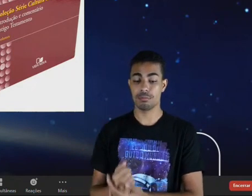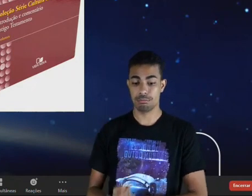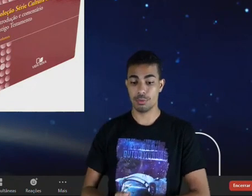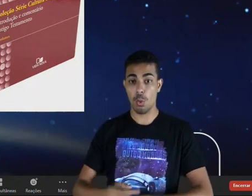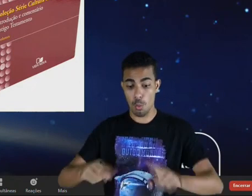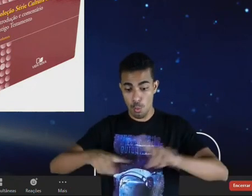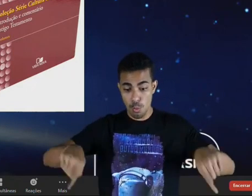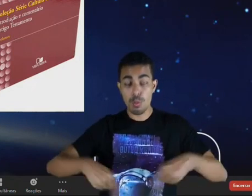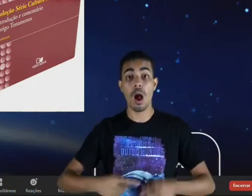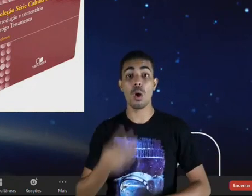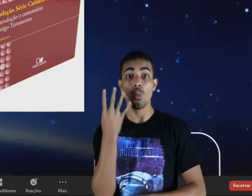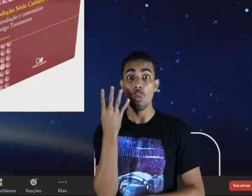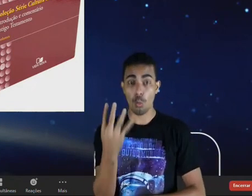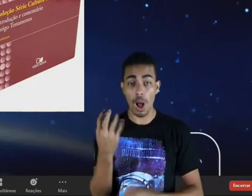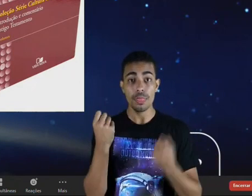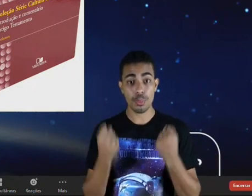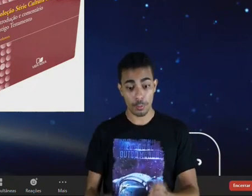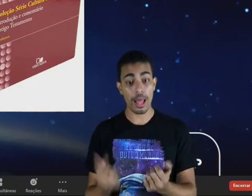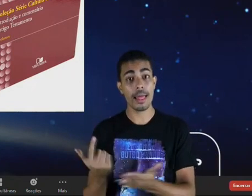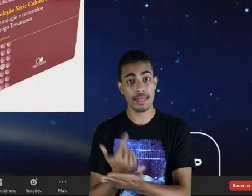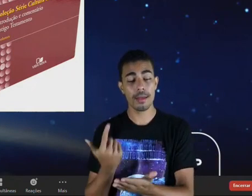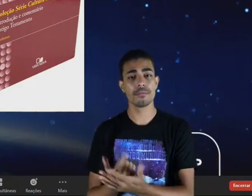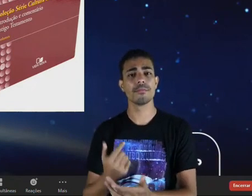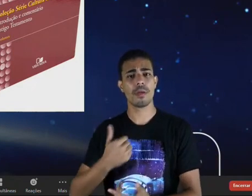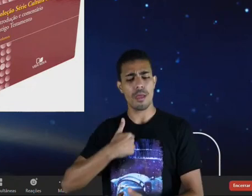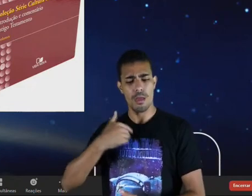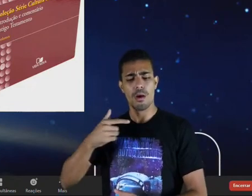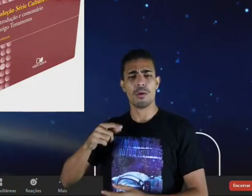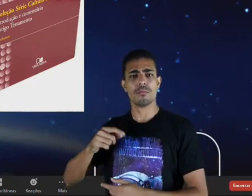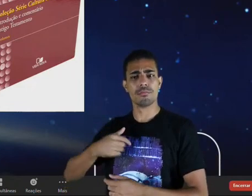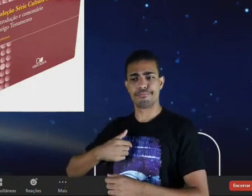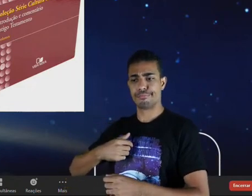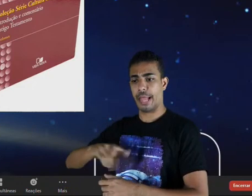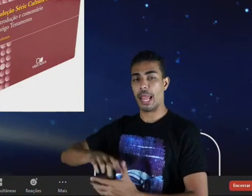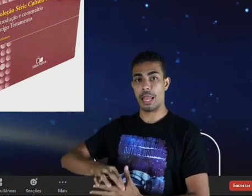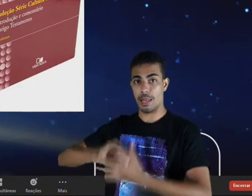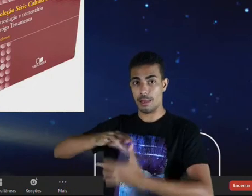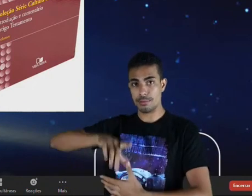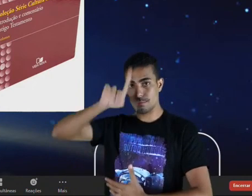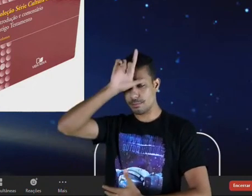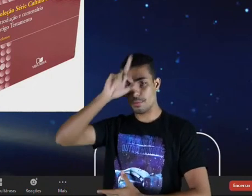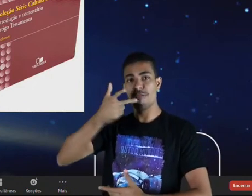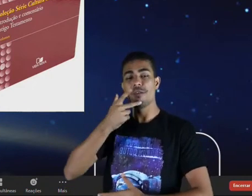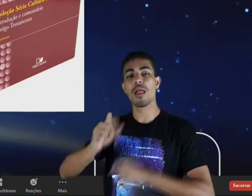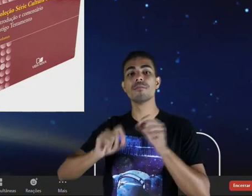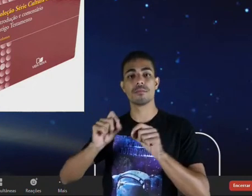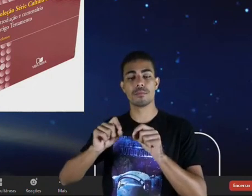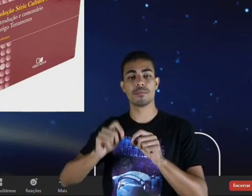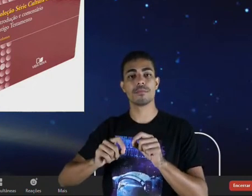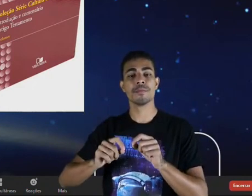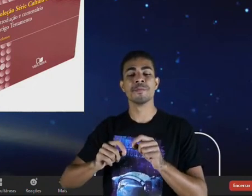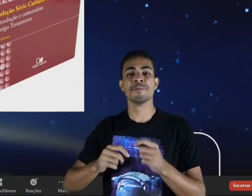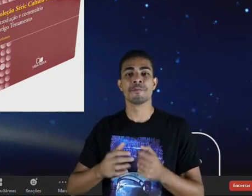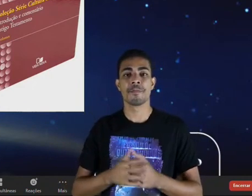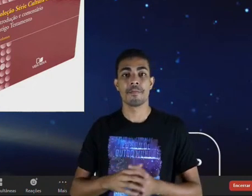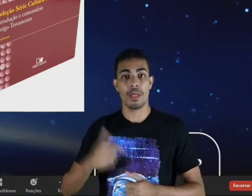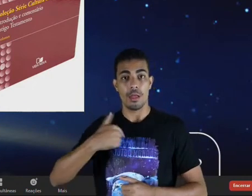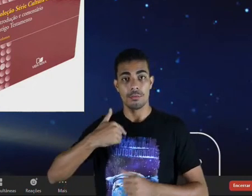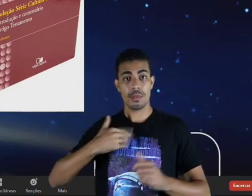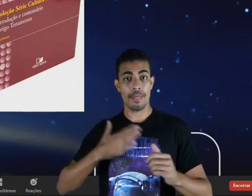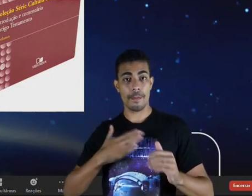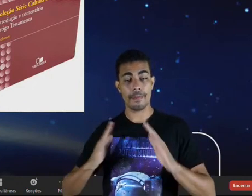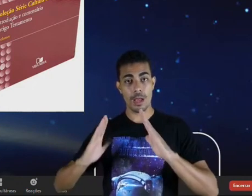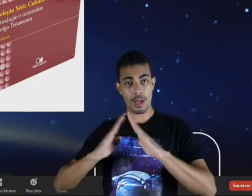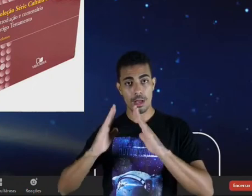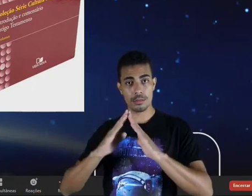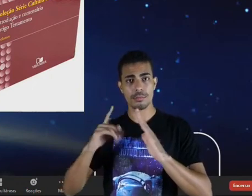sabe? Quando eu fui distrital pela primeira vez em Uberaba, eu estava até esses dias contando isso. Eu na minha casa lá em